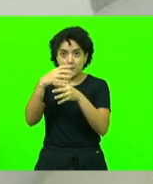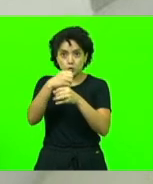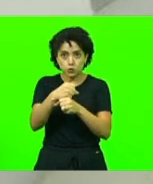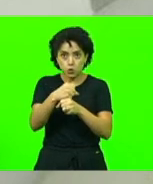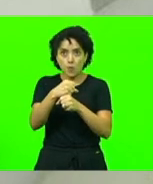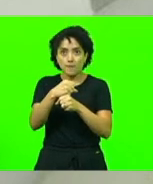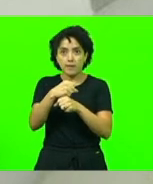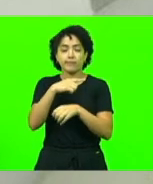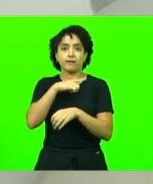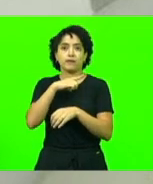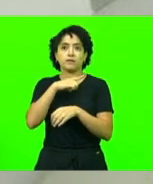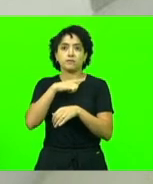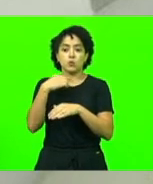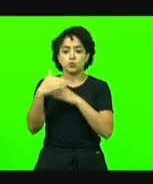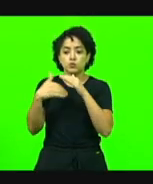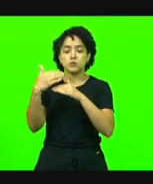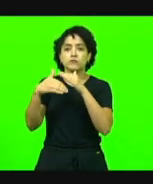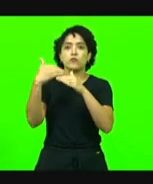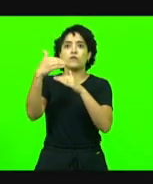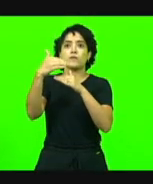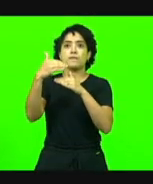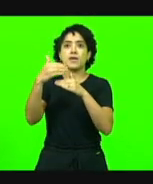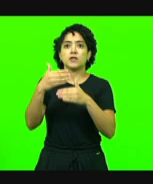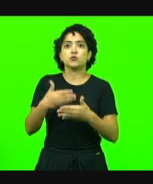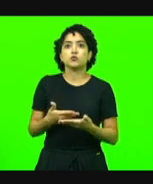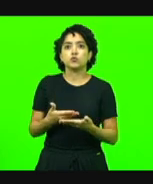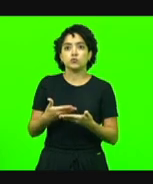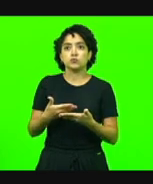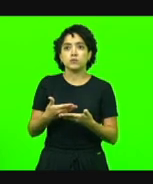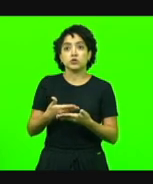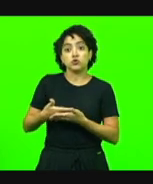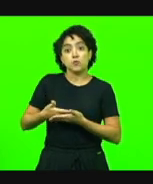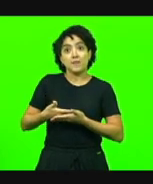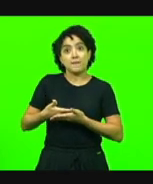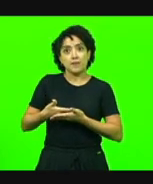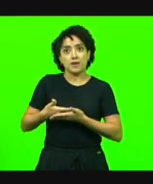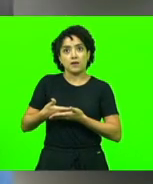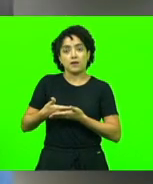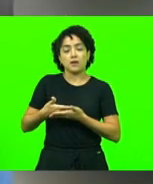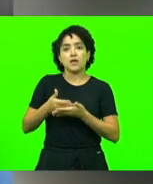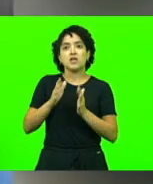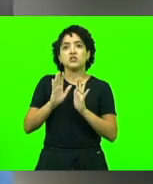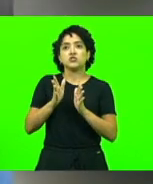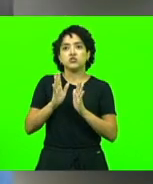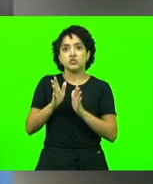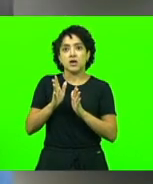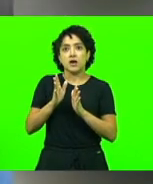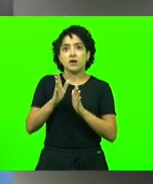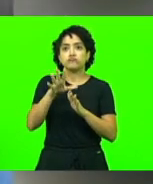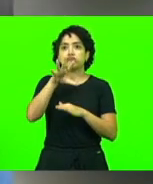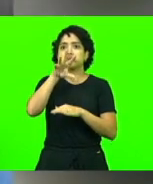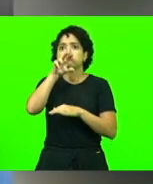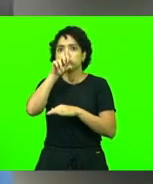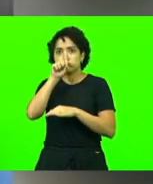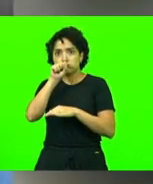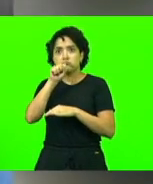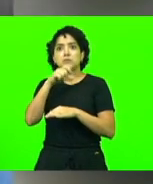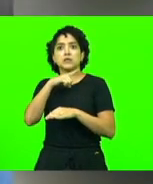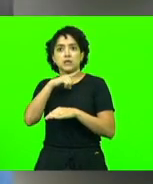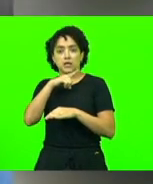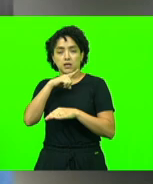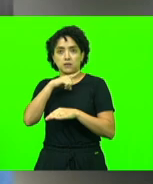O desenvolvimento de um bebê desse daí, ele já tem olfato,